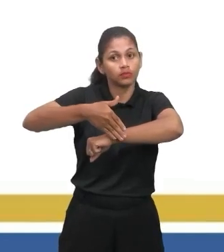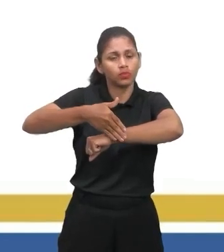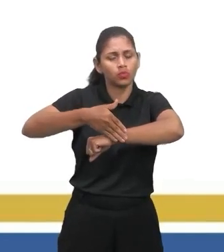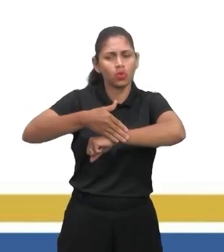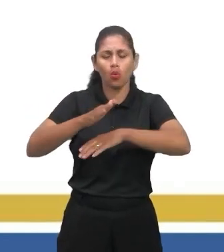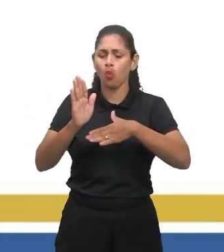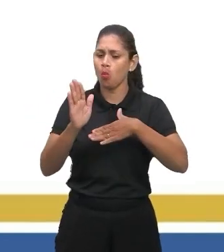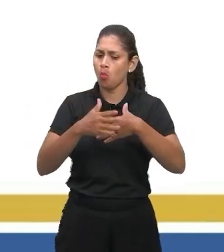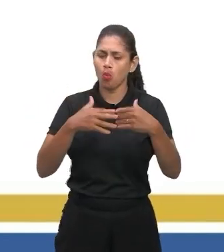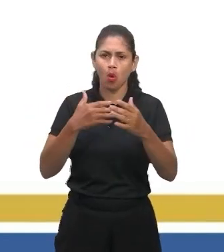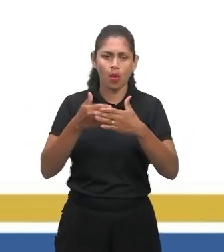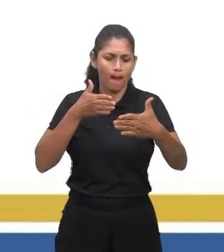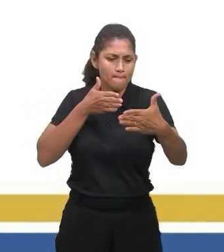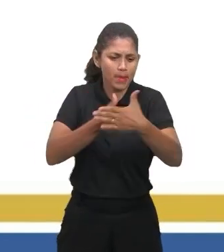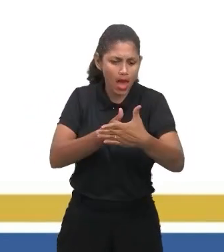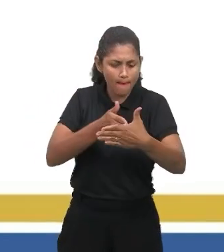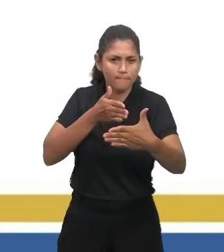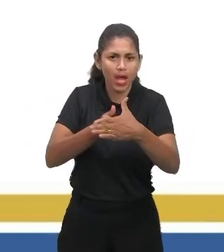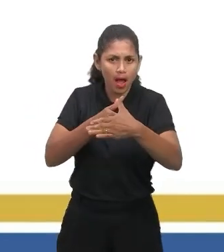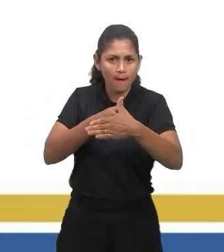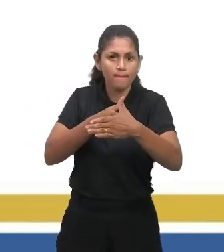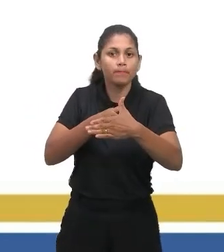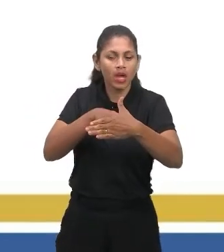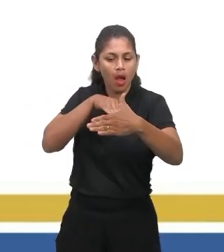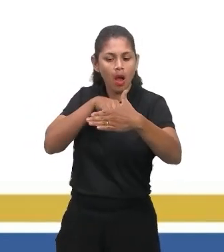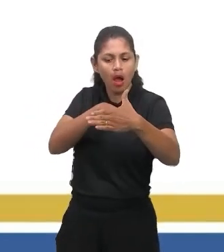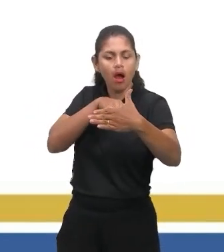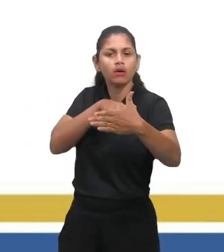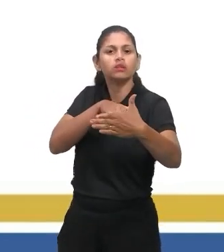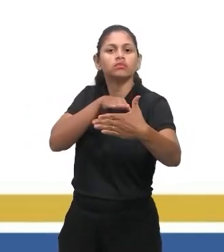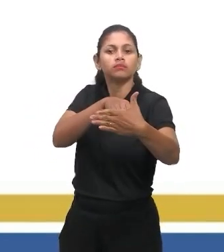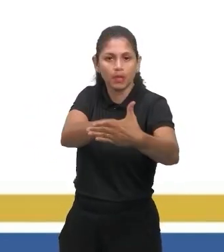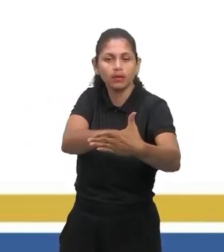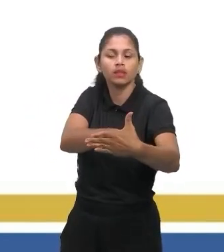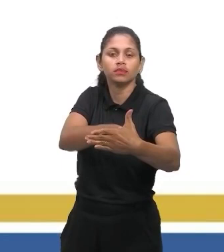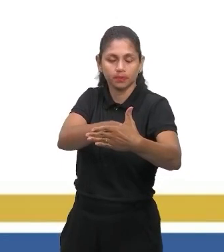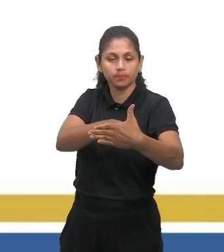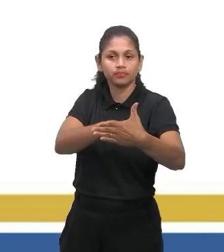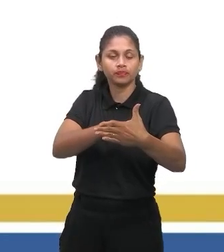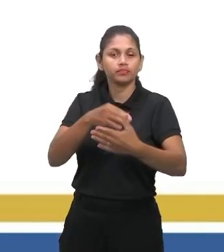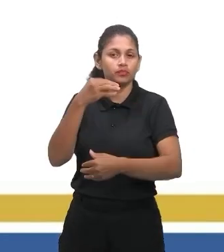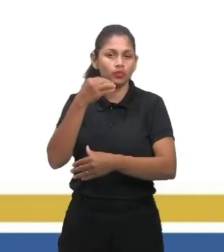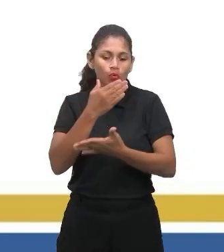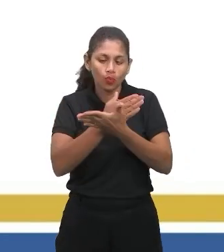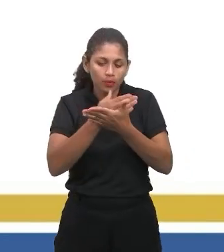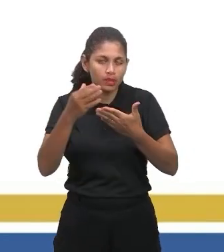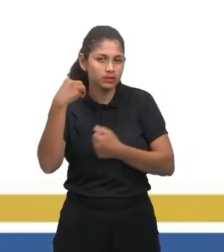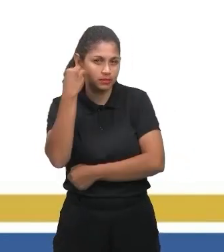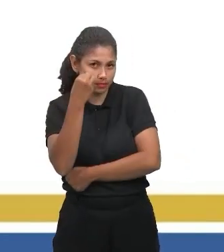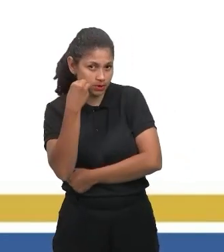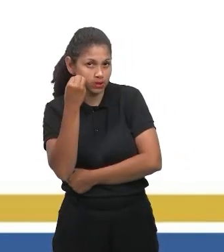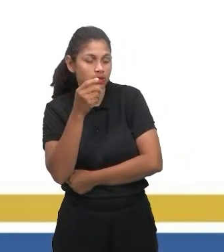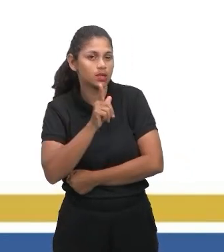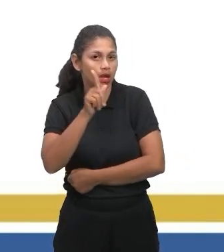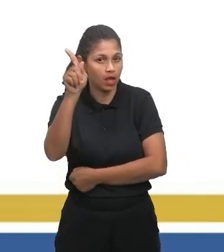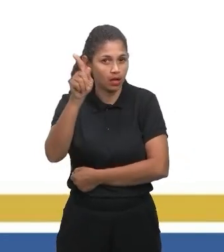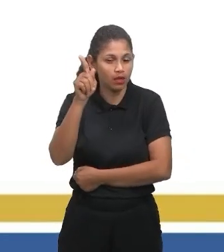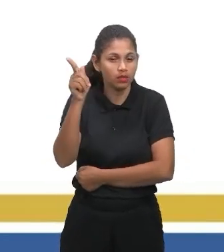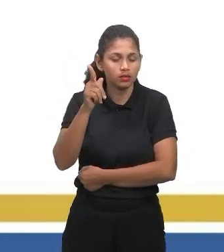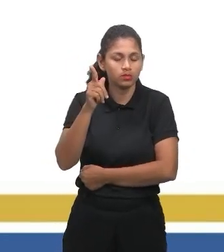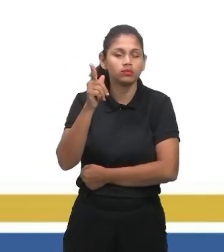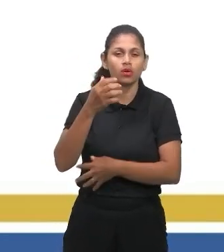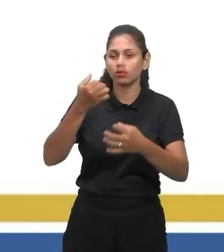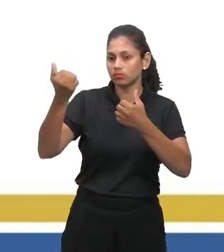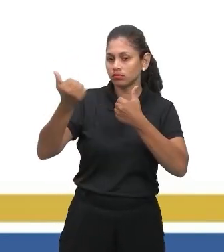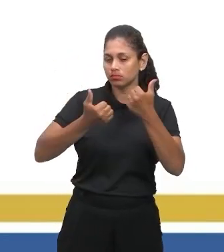emperrar o fluxo de carros. Para isso, qual o comando da questão? No início da experiência, em Seul, o motorista levava